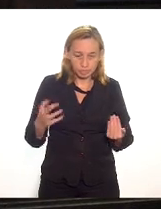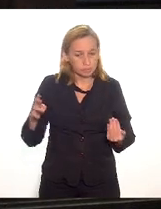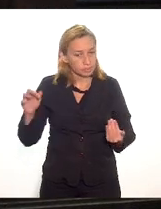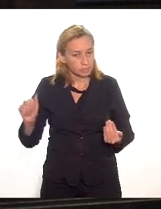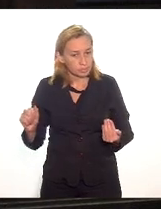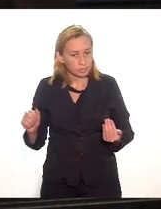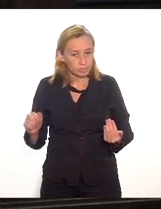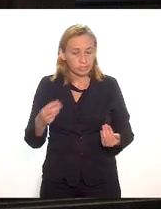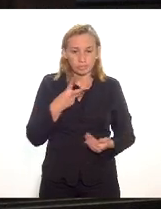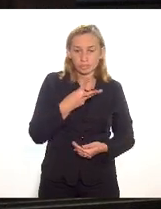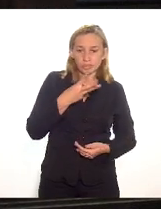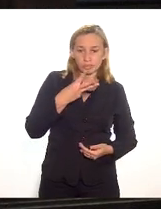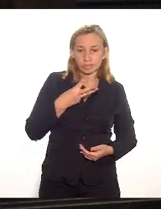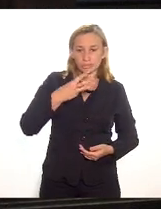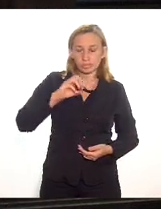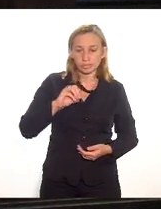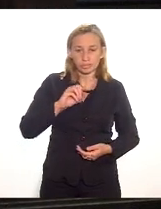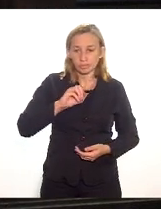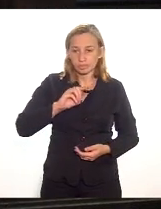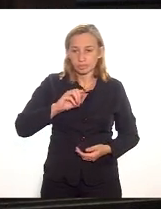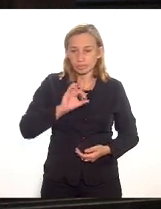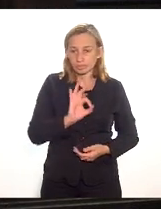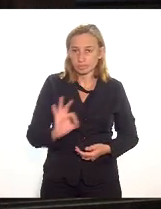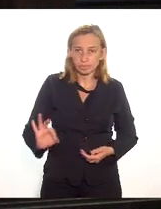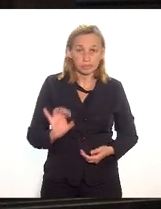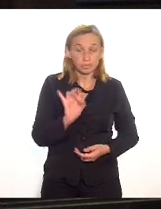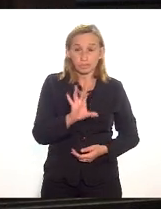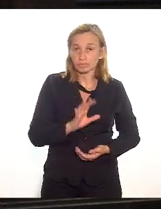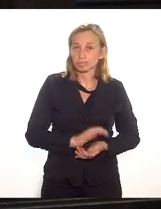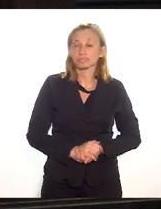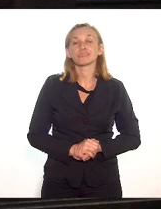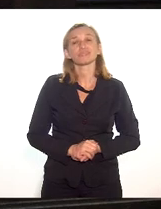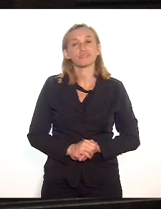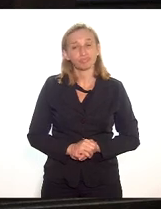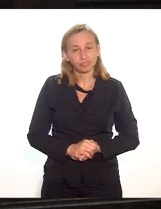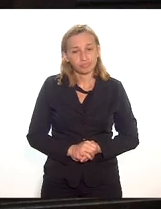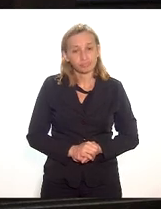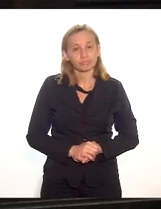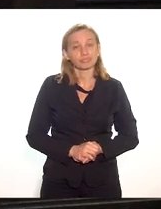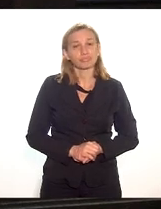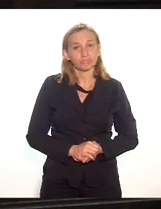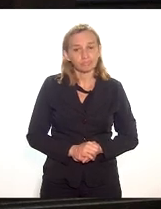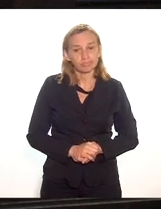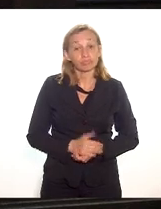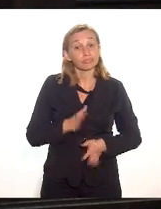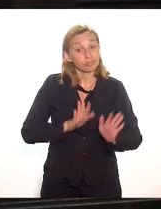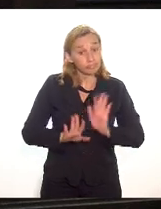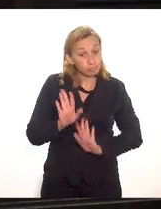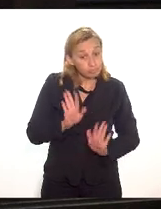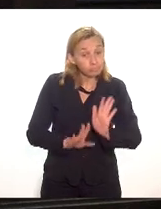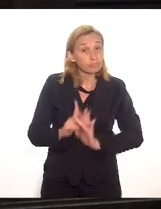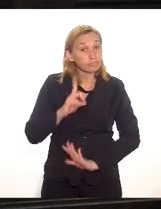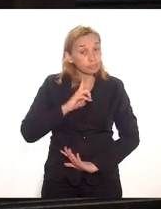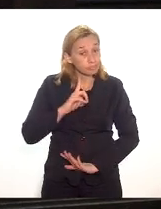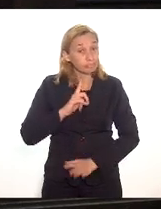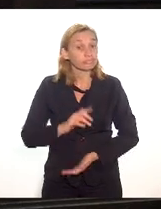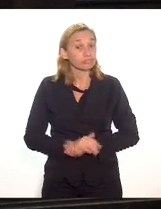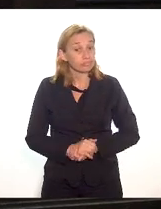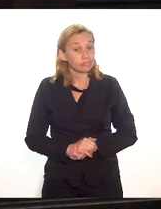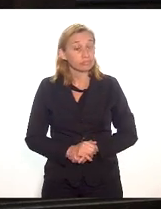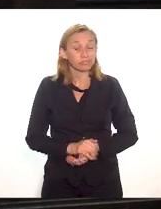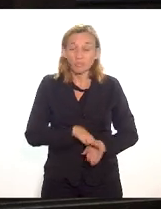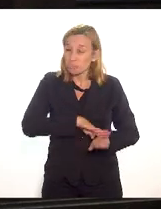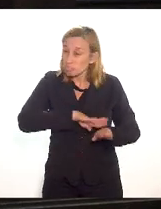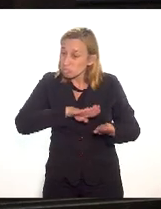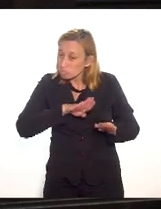batiam 30% só. 30%, deputado Alexandre Freitas. Tem que tomar cuidado, tem que administrar, mas está muito